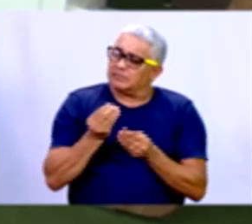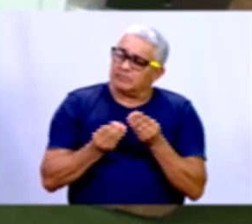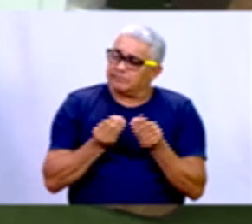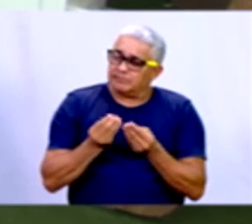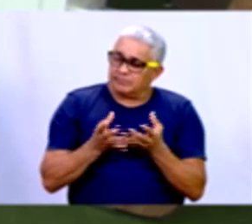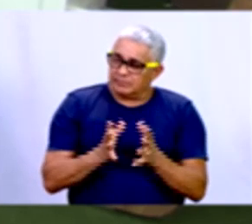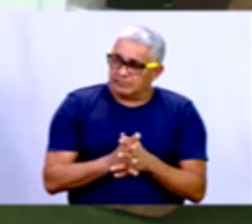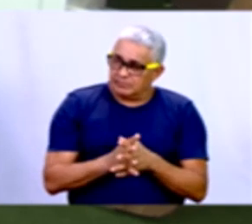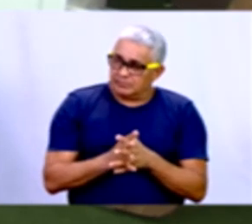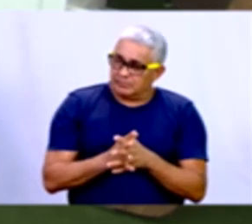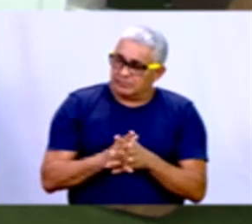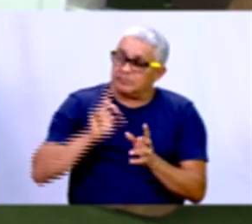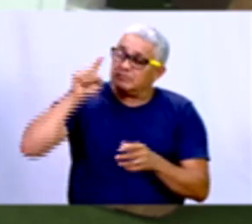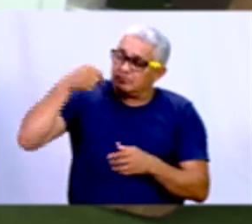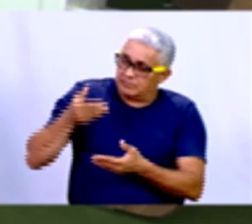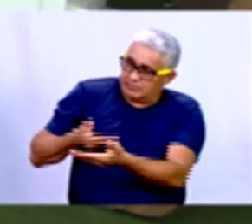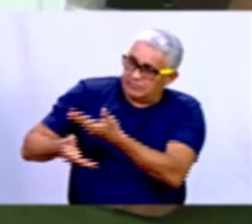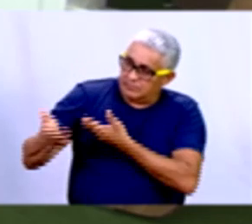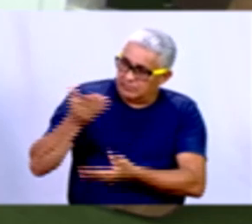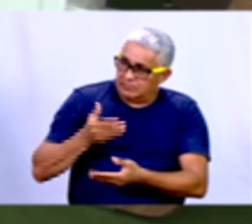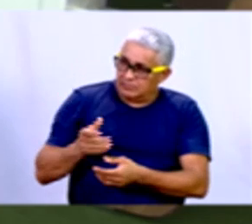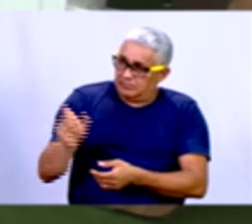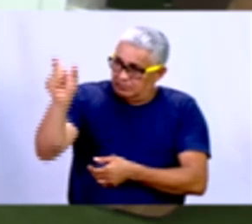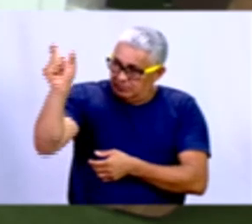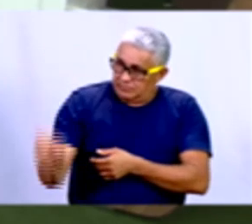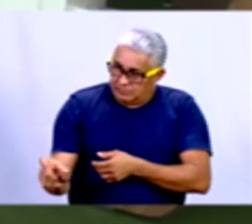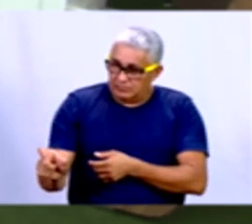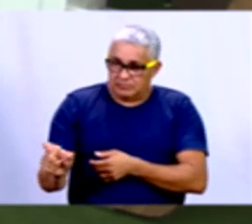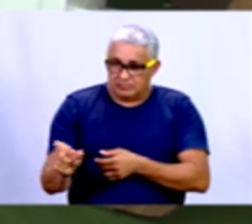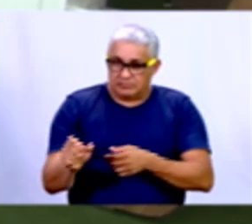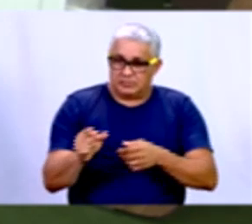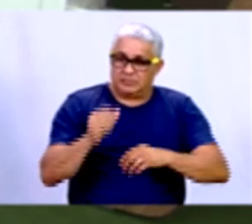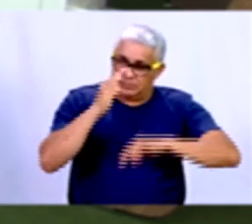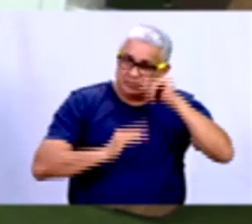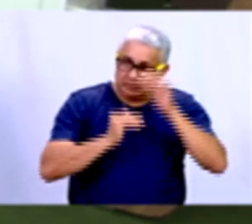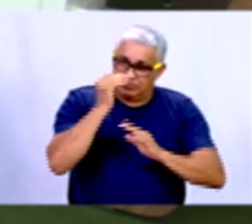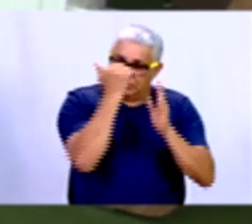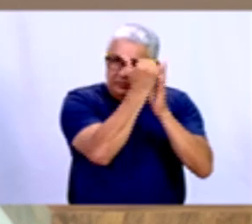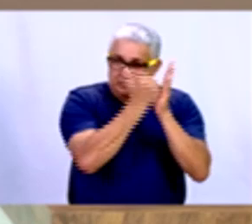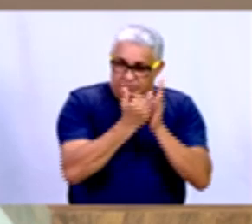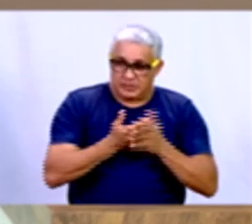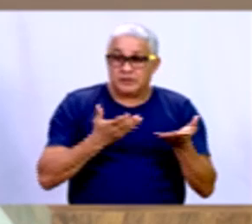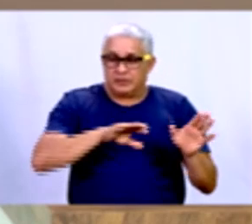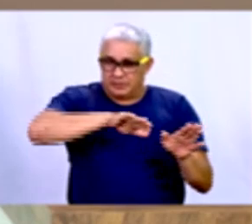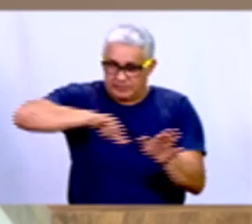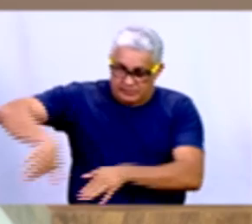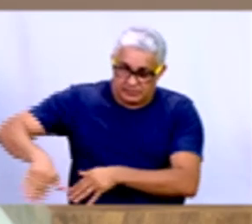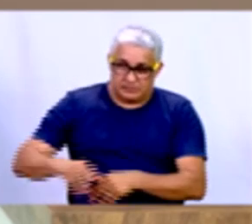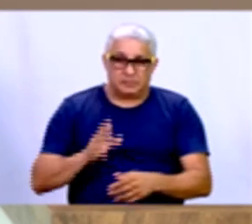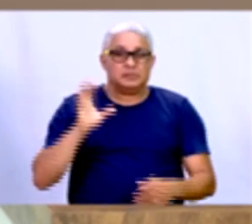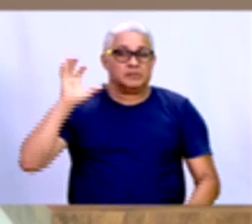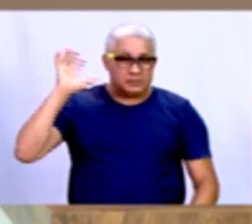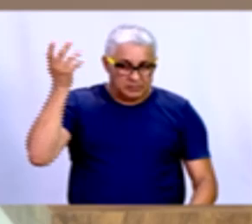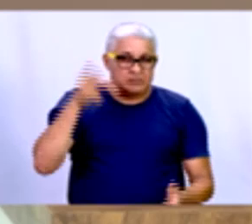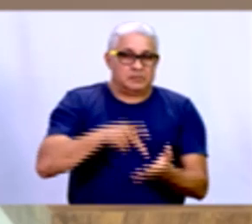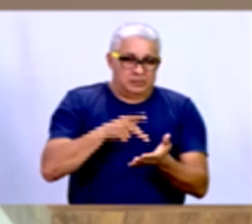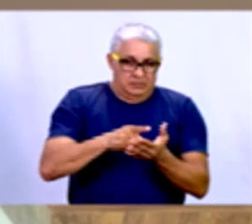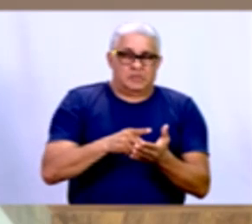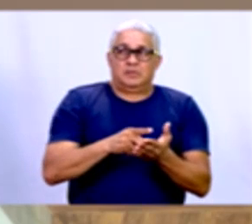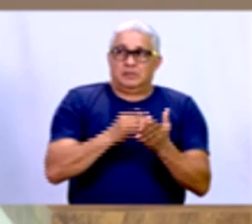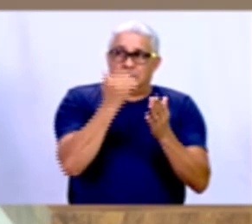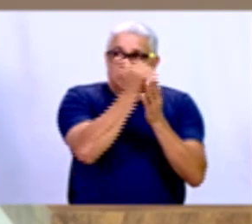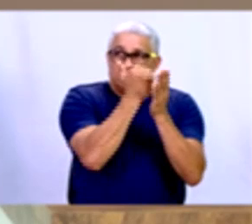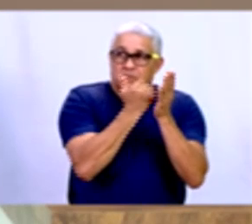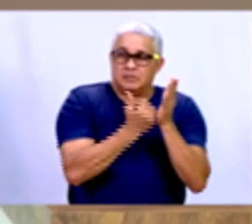é depois a interação entre o usuário e os desenvolvedores? Como é que fica isso? Então, acontece muito, Sabrina, durante o desenvolvimento de